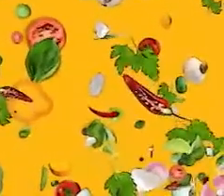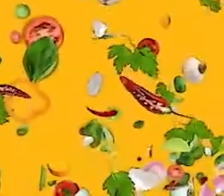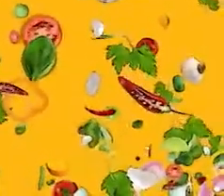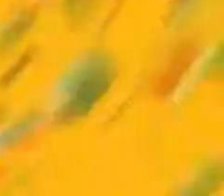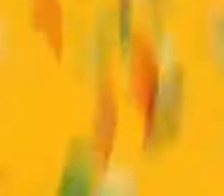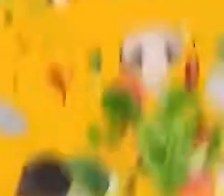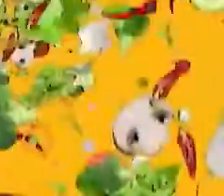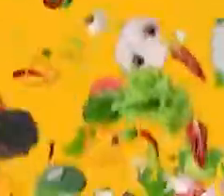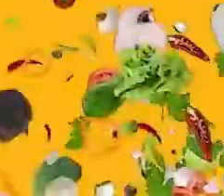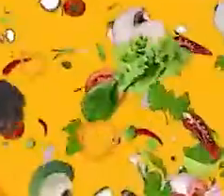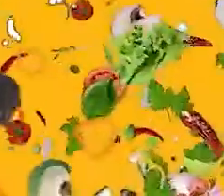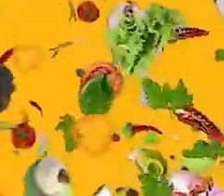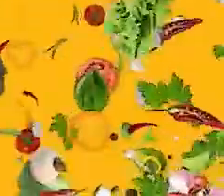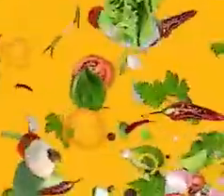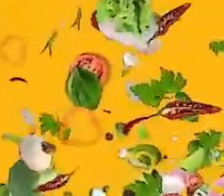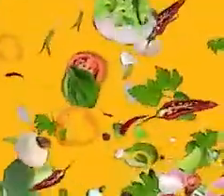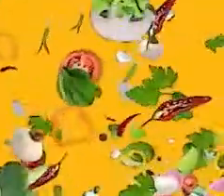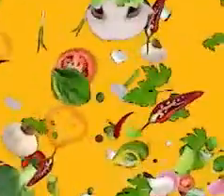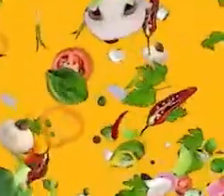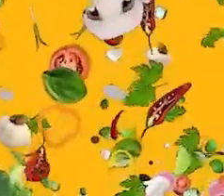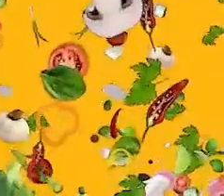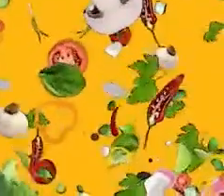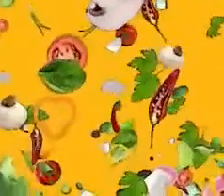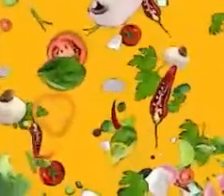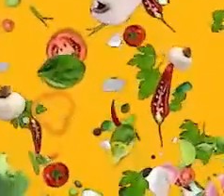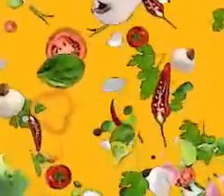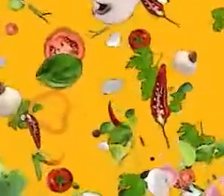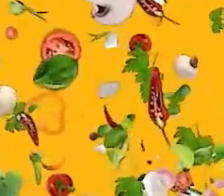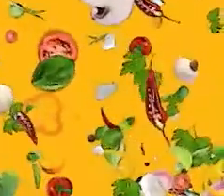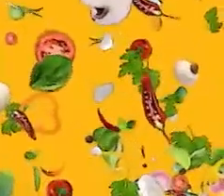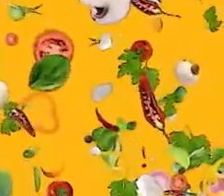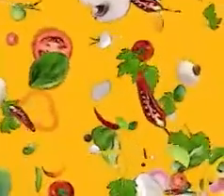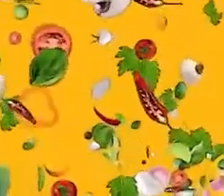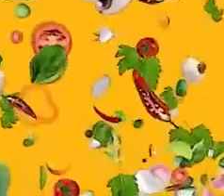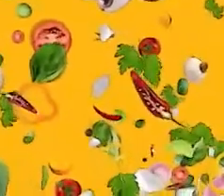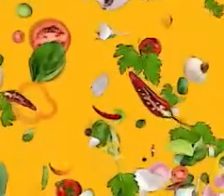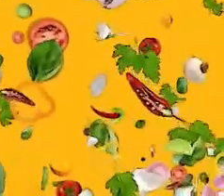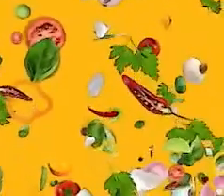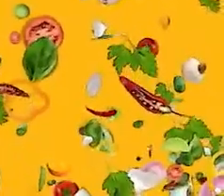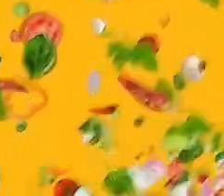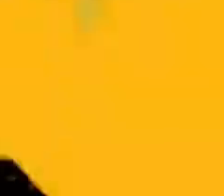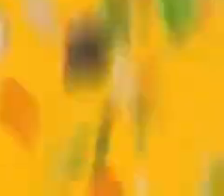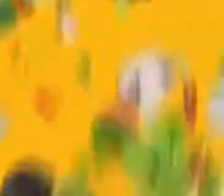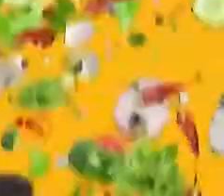prontos, 10 gramas de queijo parmesão ralado light